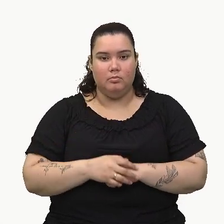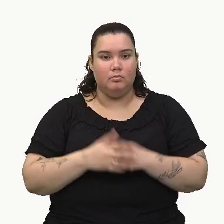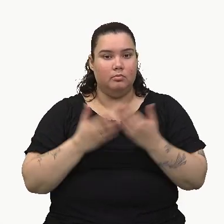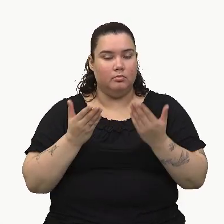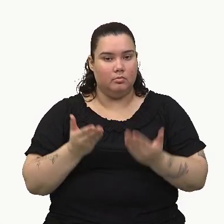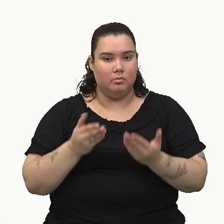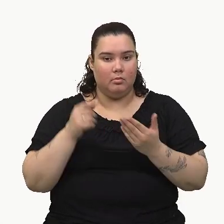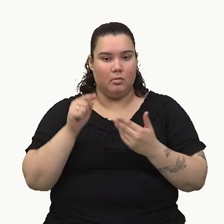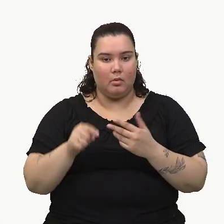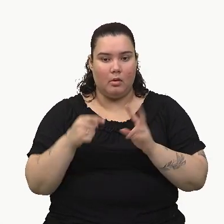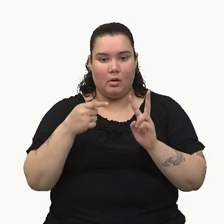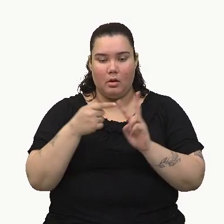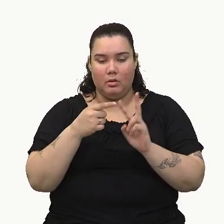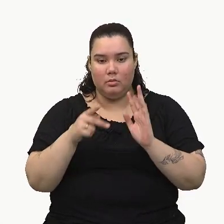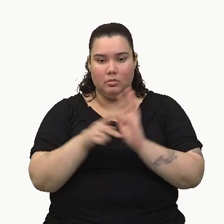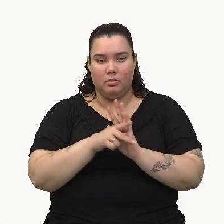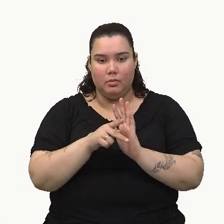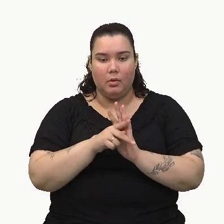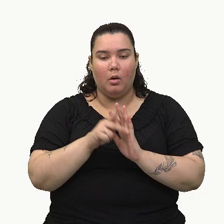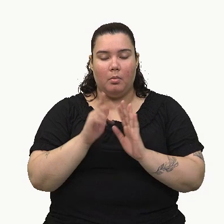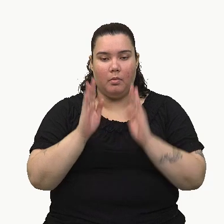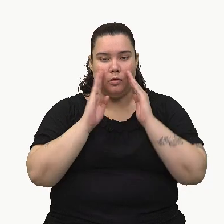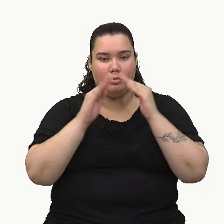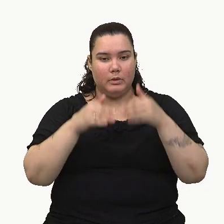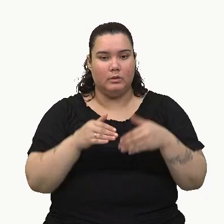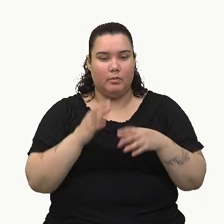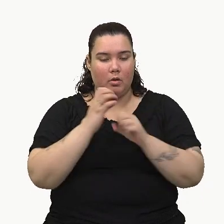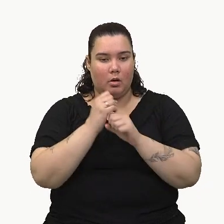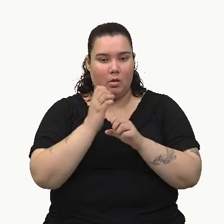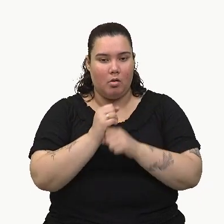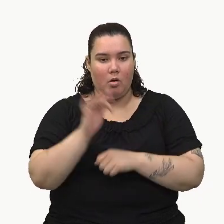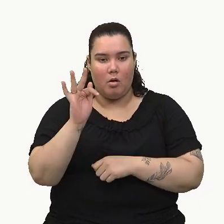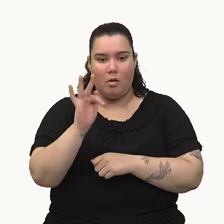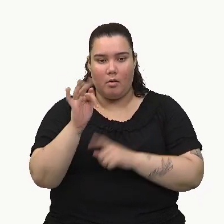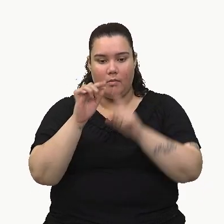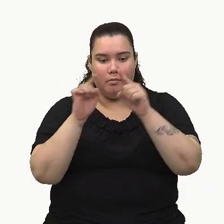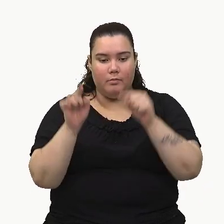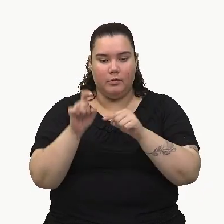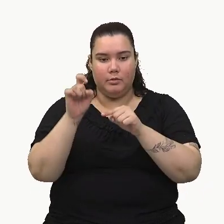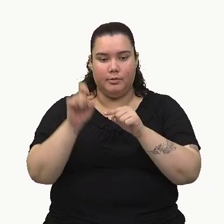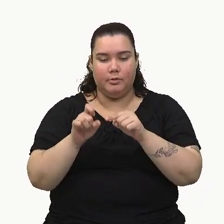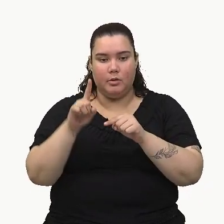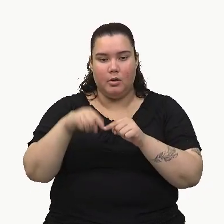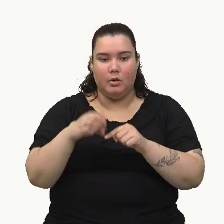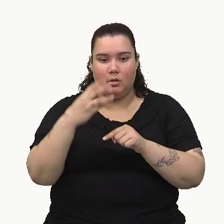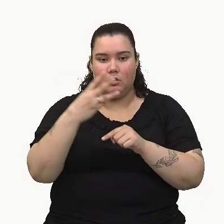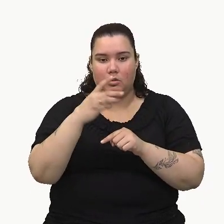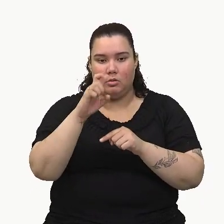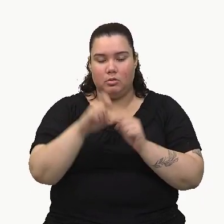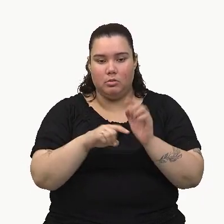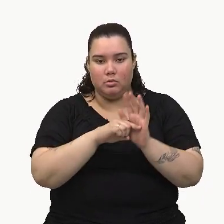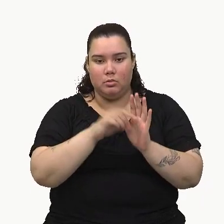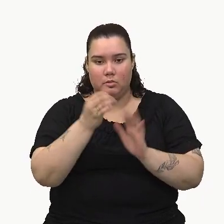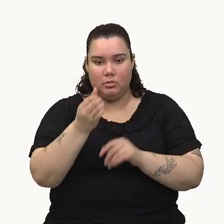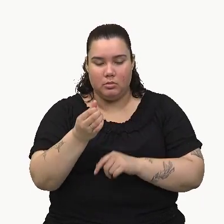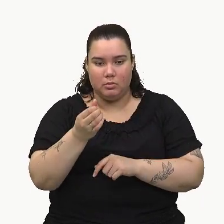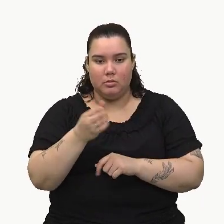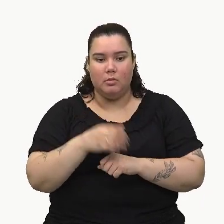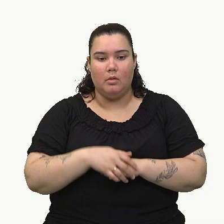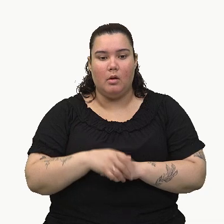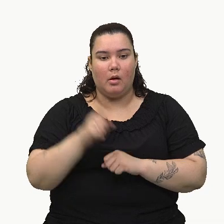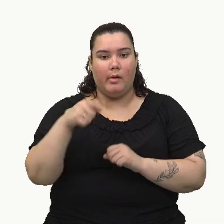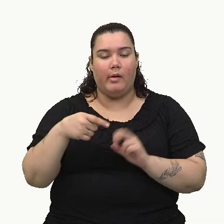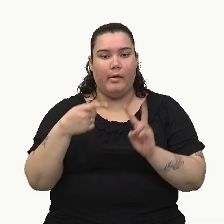nossa raiz dessa função específica, o f de x igual a 3x menos 6, a raiz